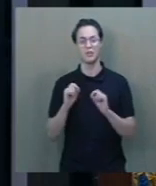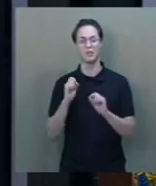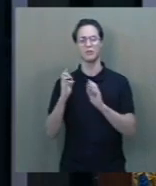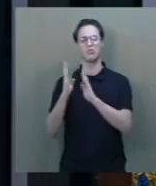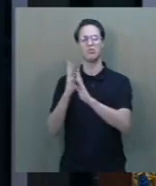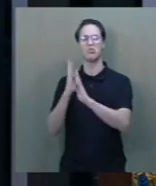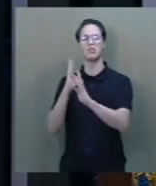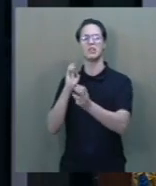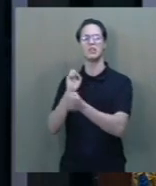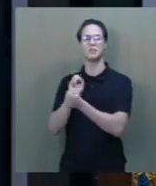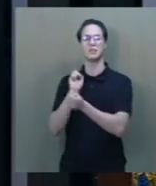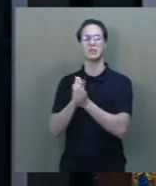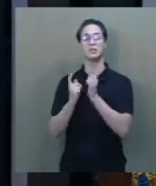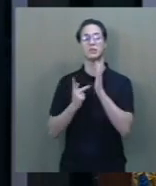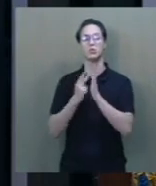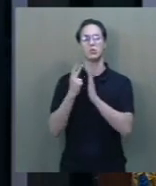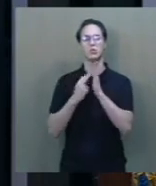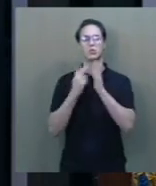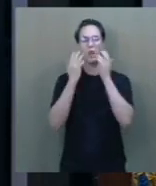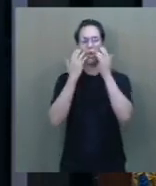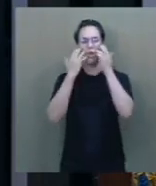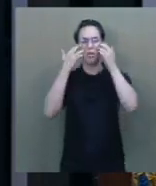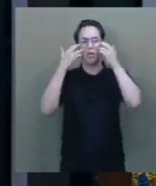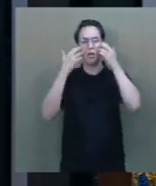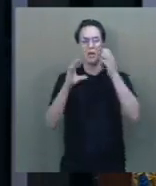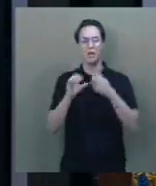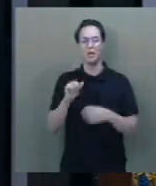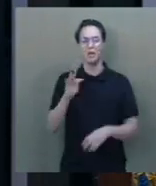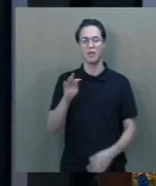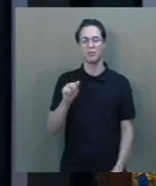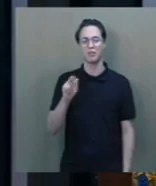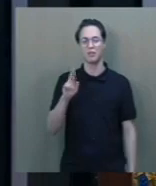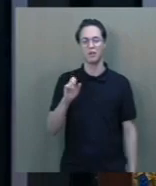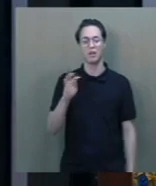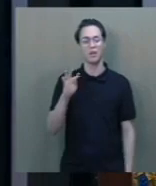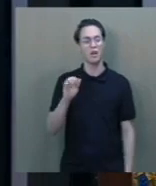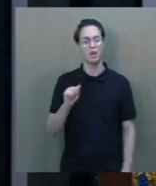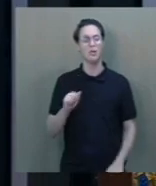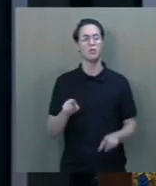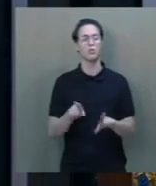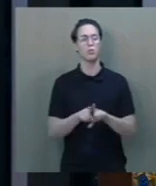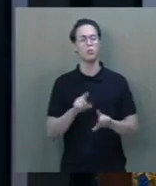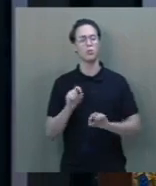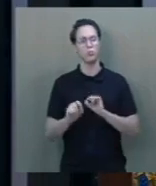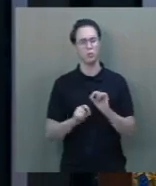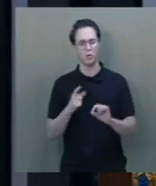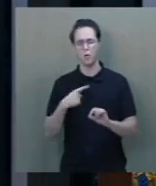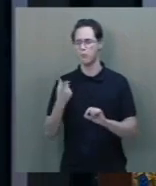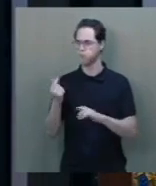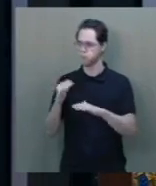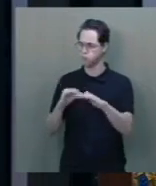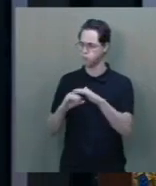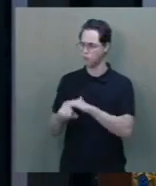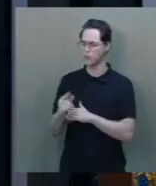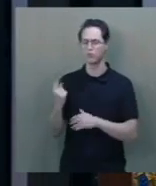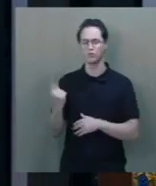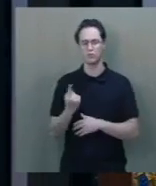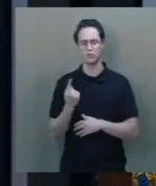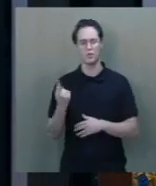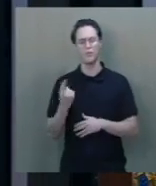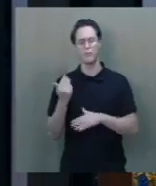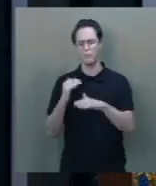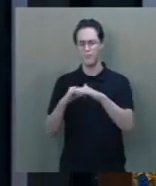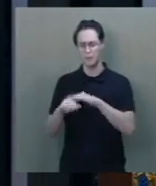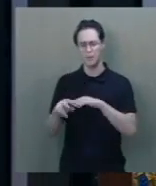no Tocantins, exclusivamente com emenda parlamentar. Minhas emendas extras, minhas emendas individuais, minhas emendas de